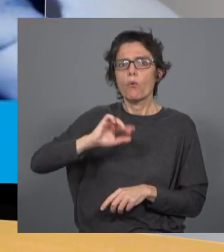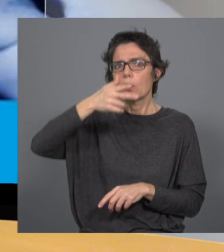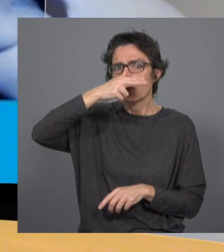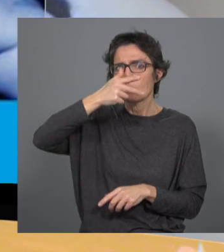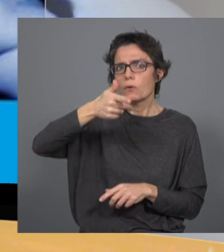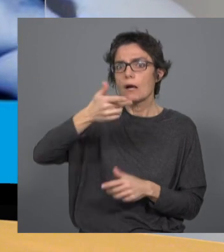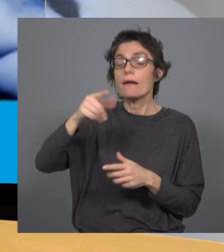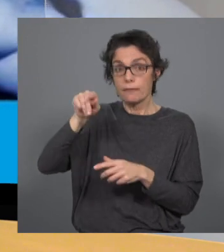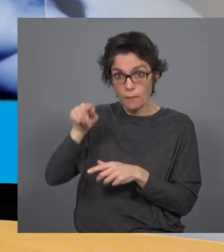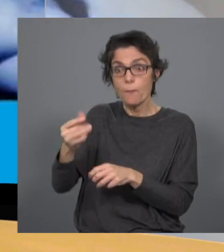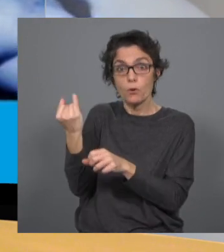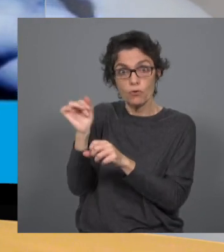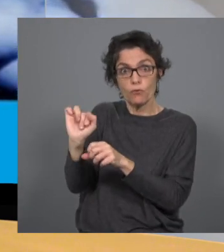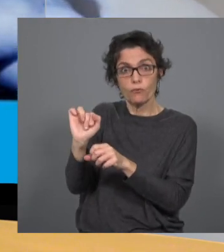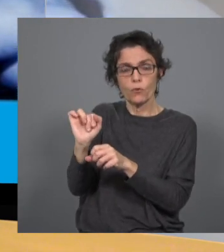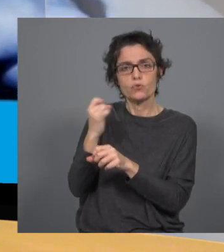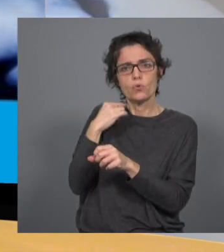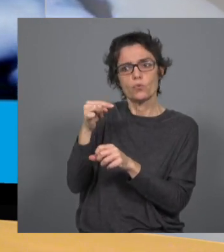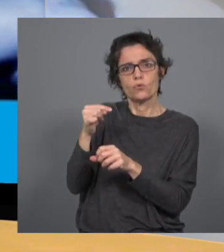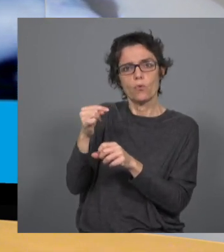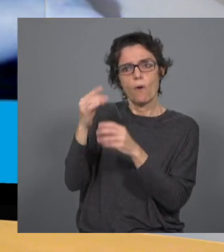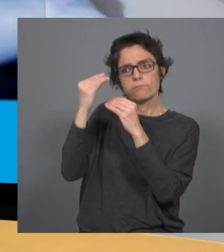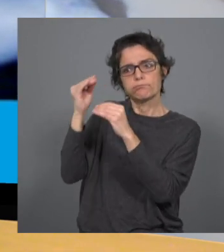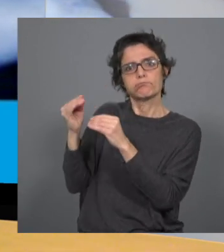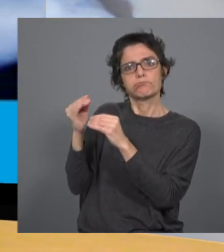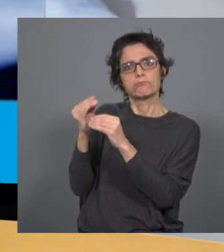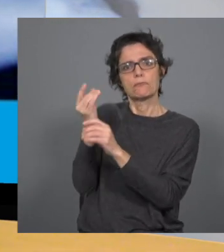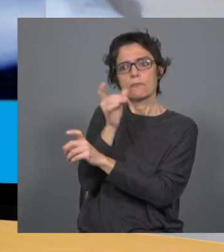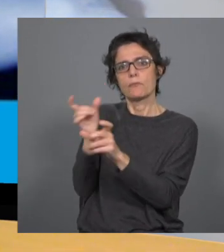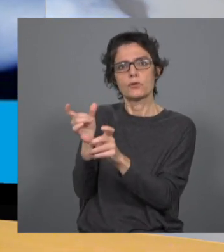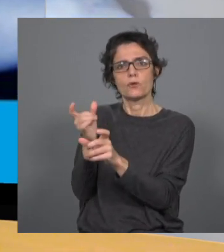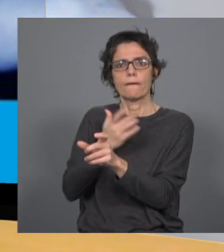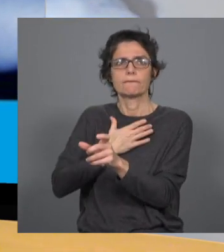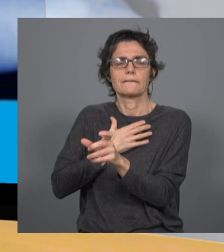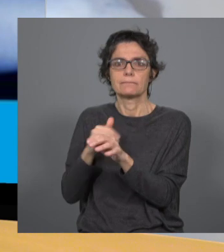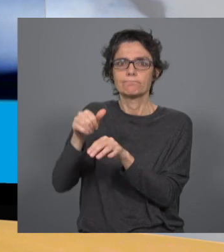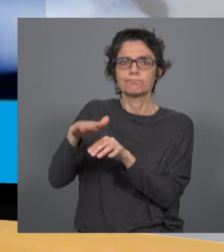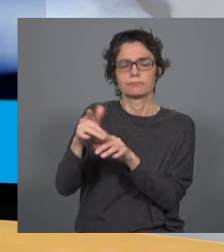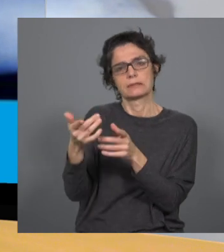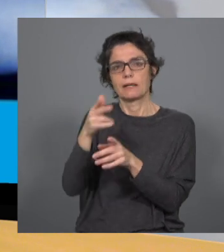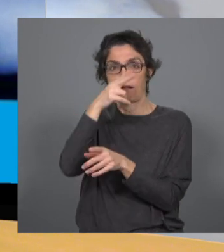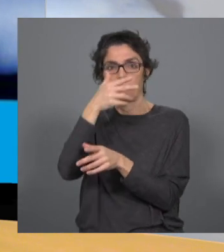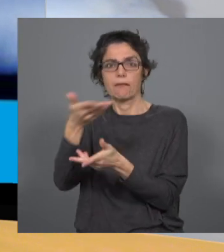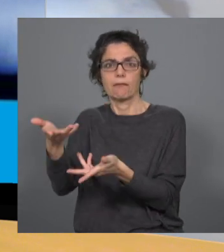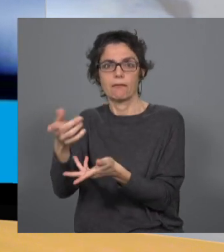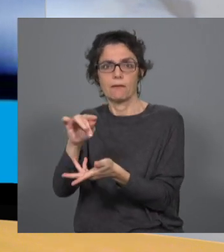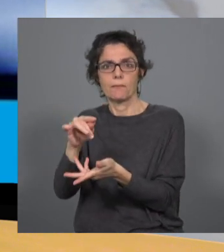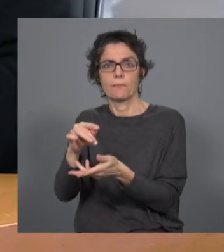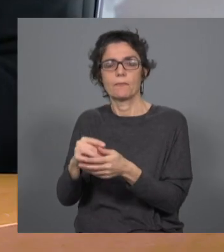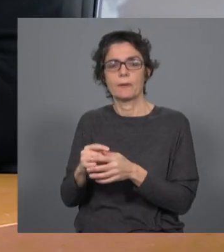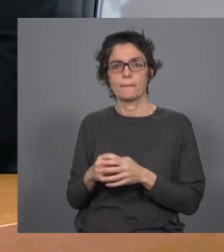também prepara, ao fim e ao cabo, aqueles que querem dar este passo na sua vida. Sim. É